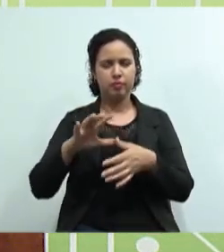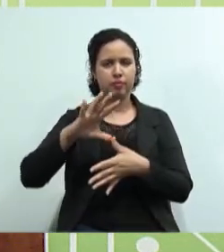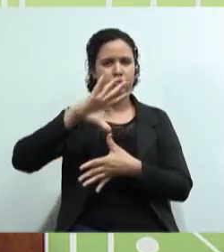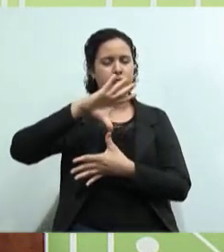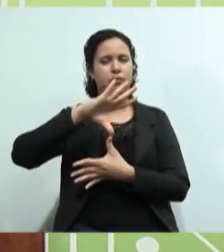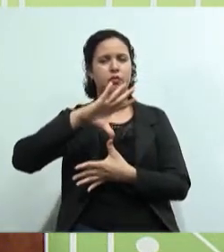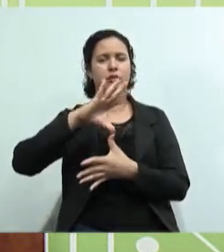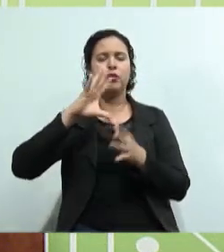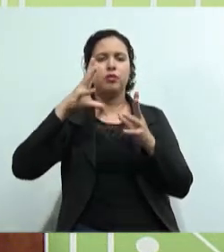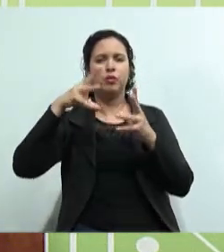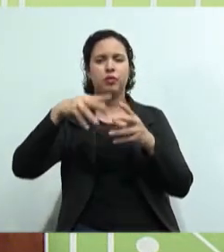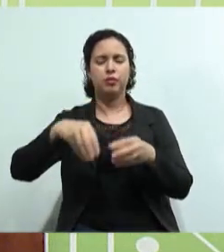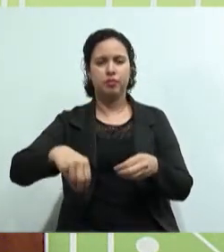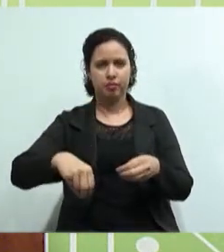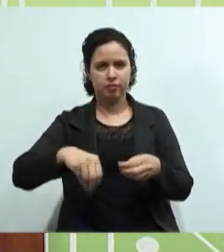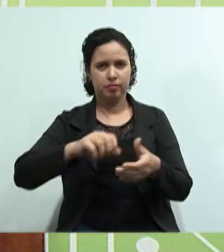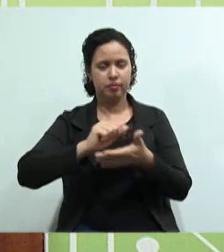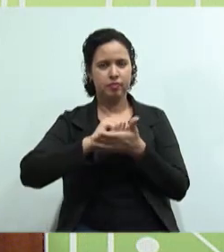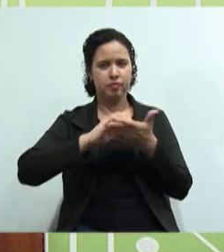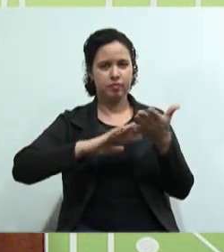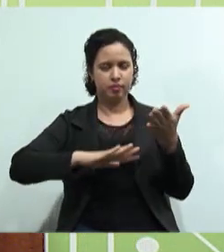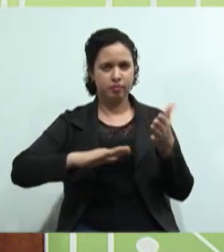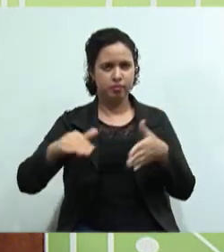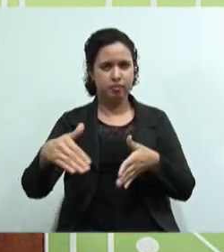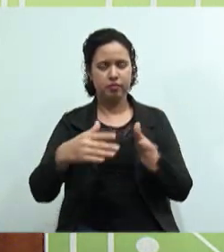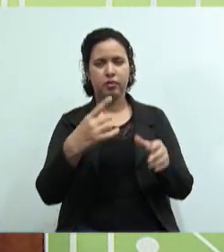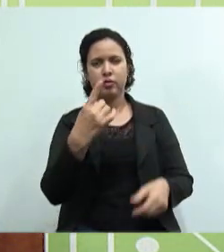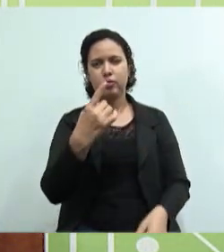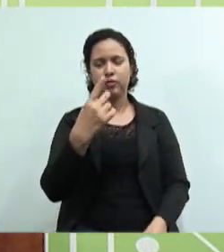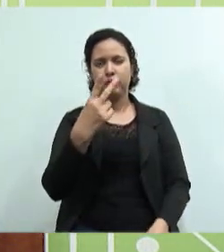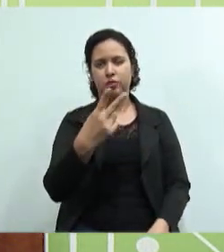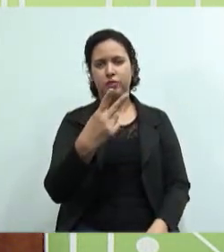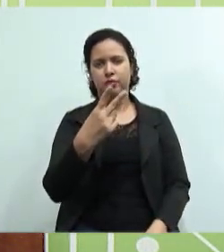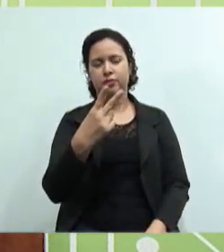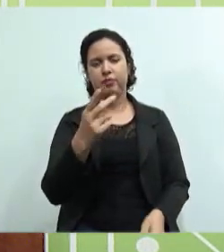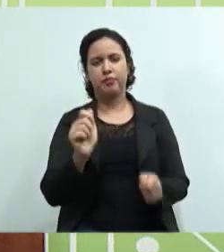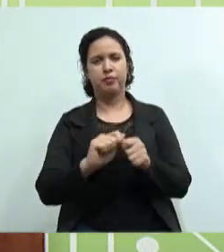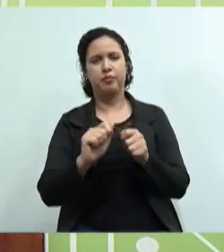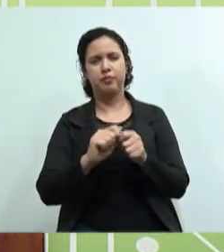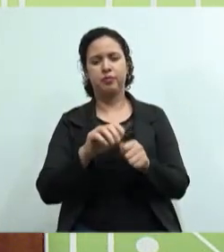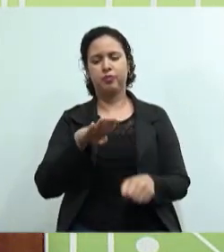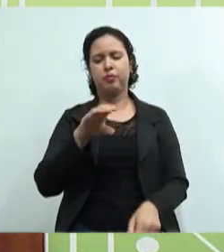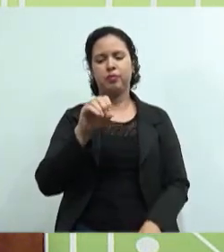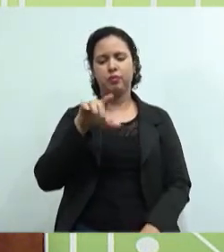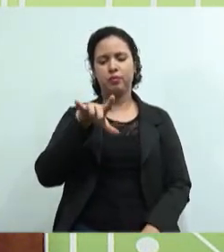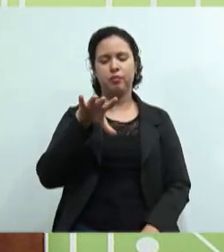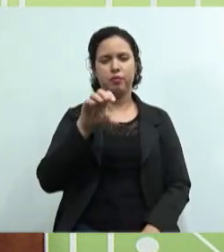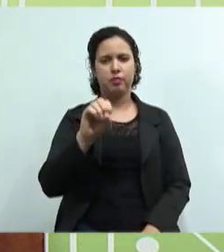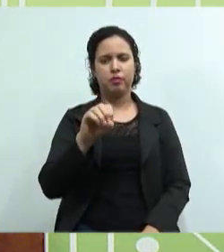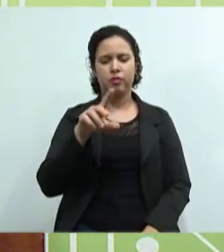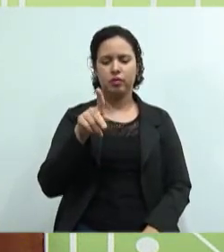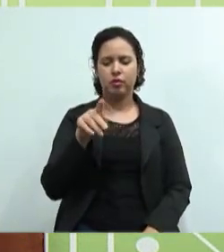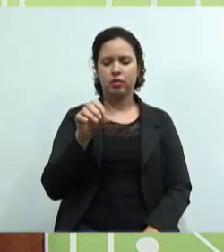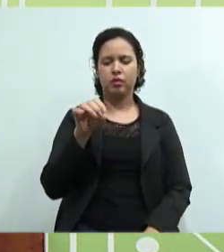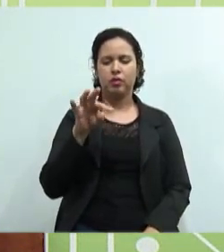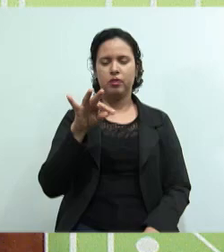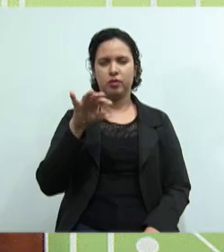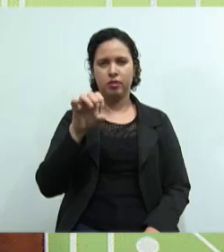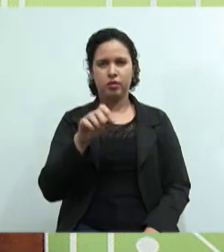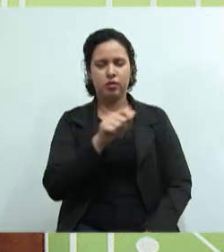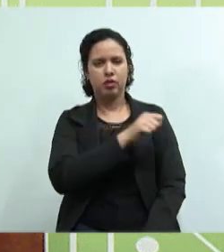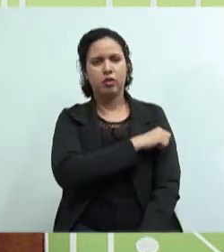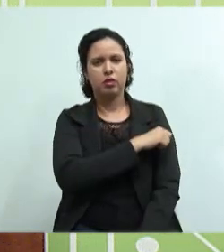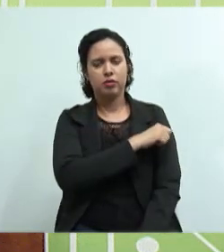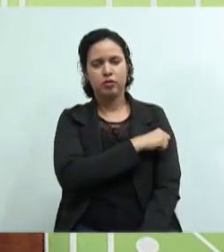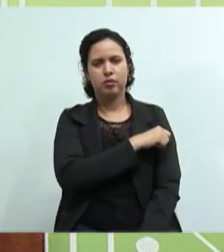atividade de percurso 1 e 2 de vocês, nós vamos trabalhar o que? O bolo de pote, que foi construída por uma aluna, a